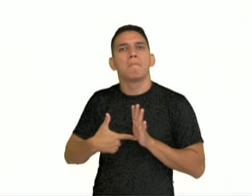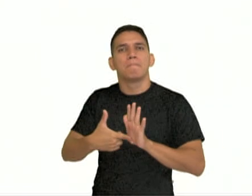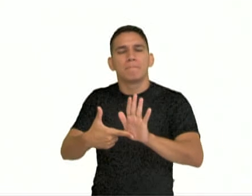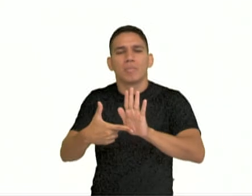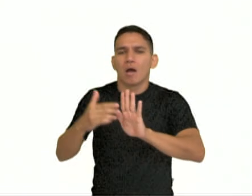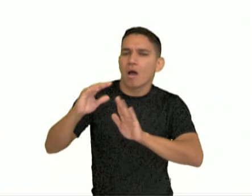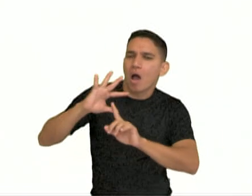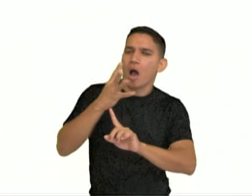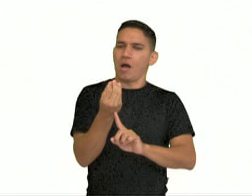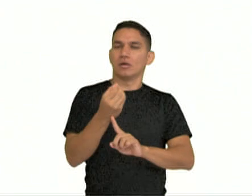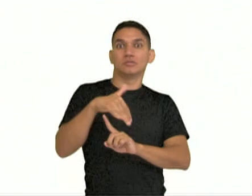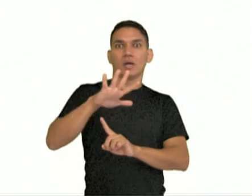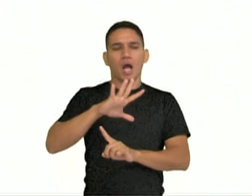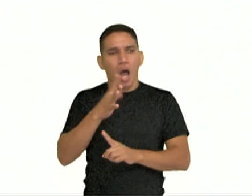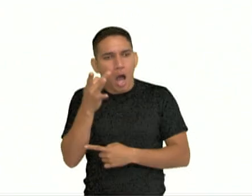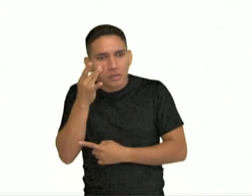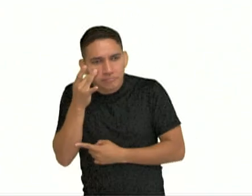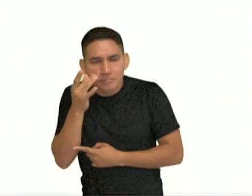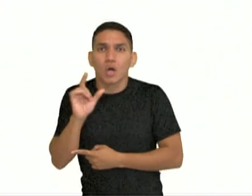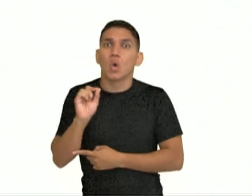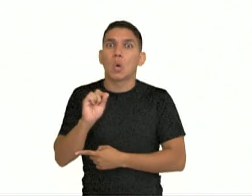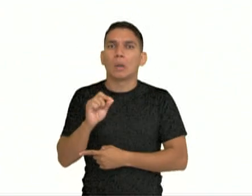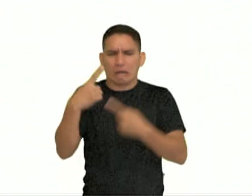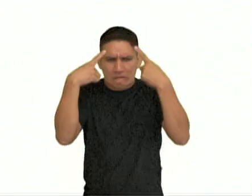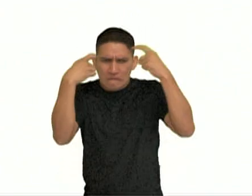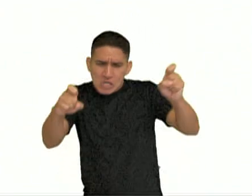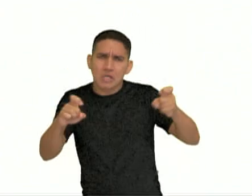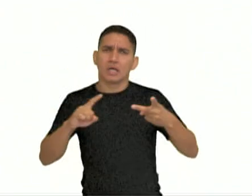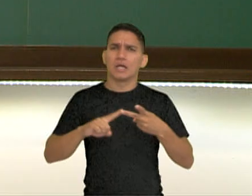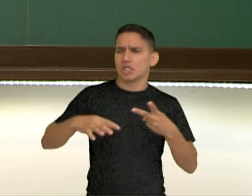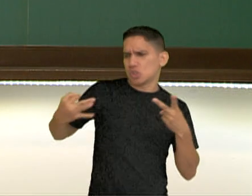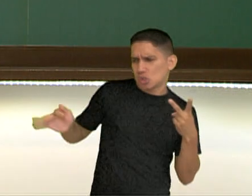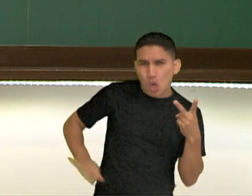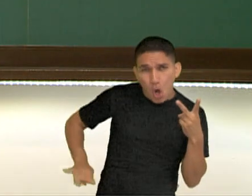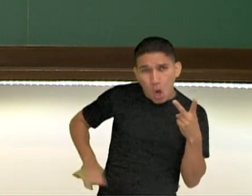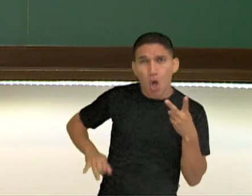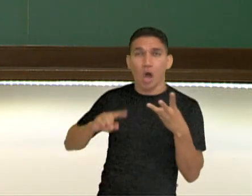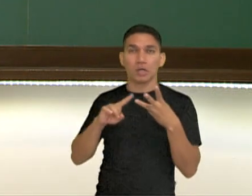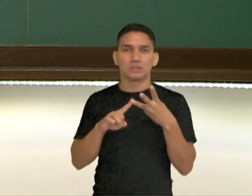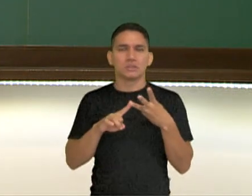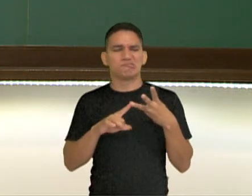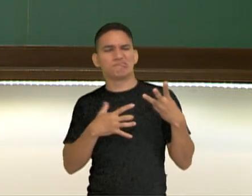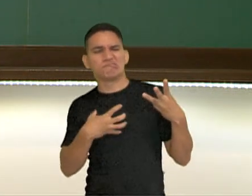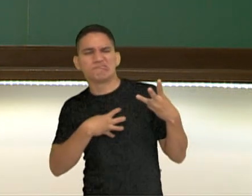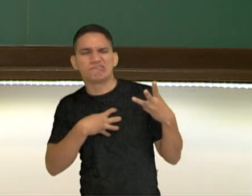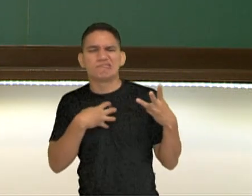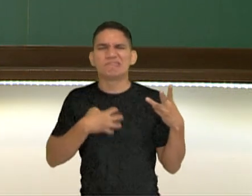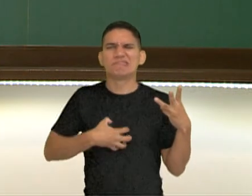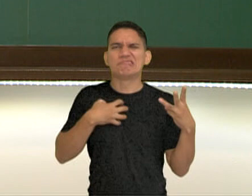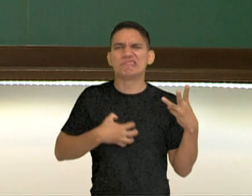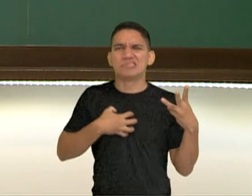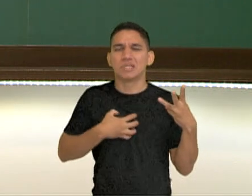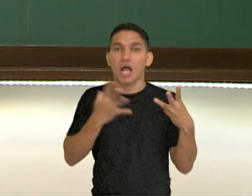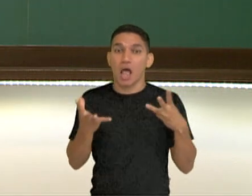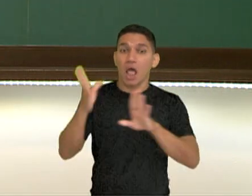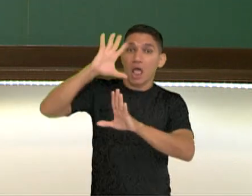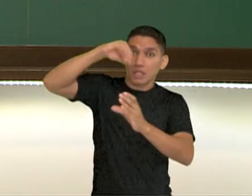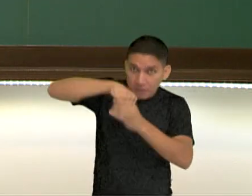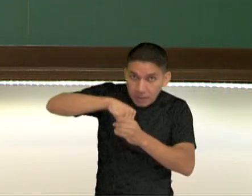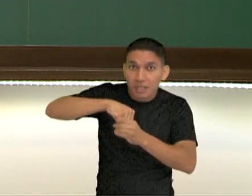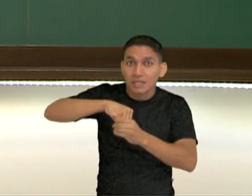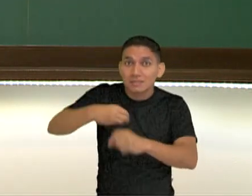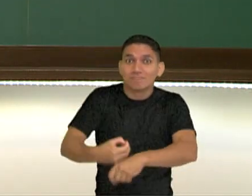mundo, exprimindo principalmente violência, dor, pessimismo. É uma arte carregada de sentimento. E